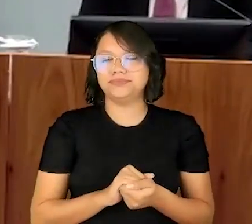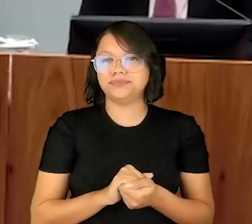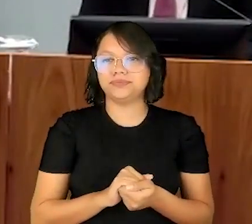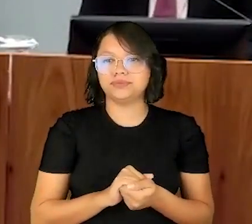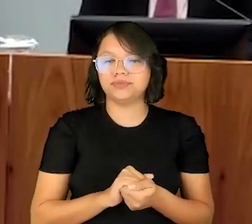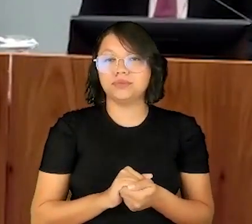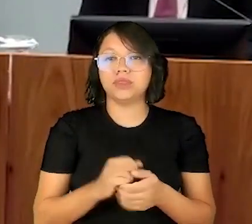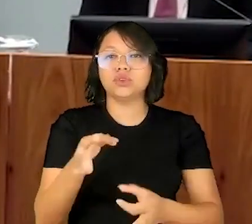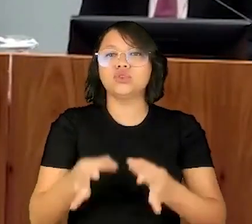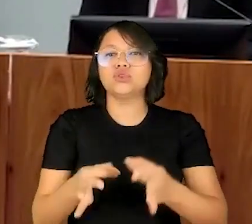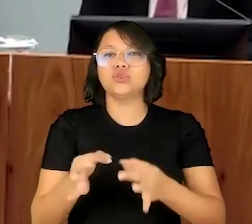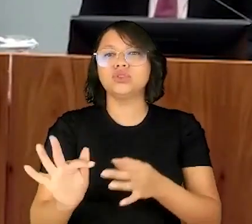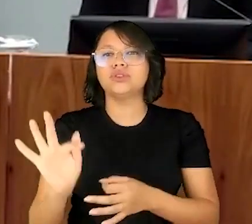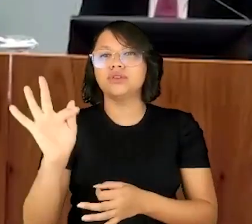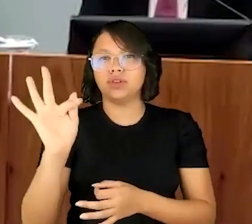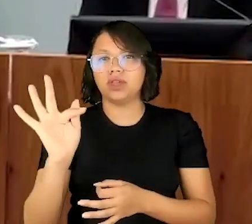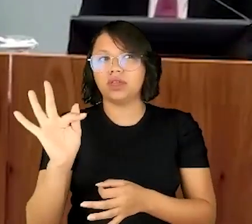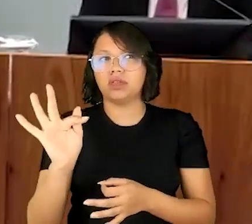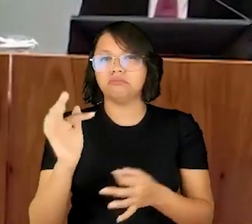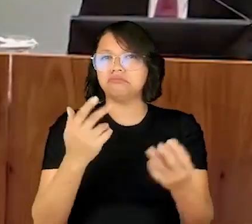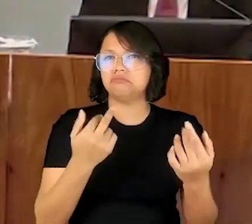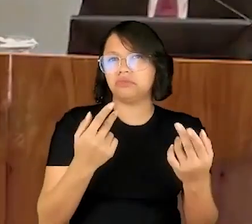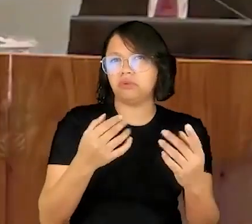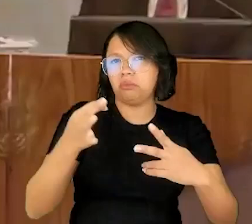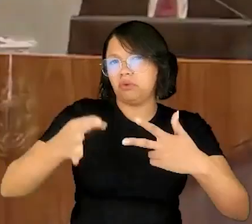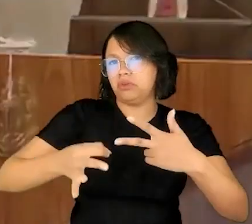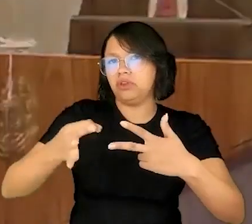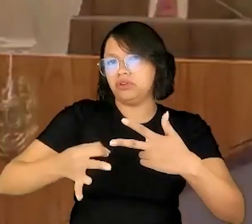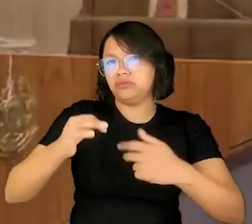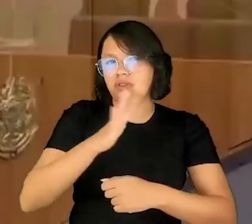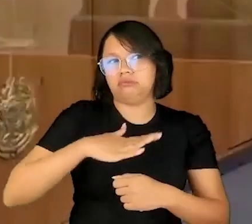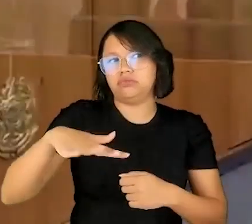A Justiça Federal, assim como o Poder Judiciário de um modo